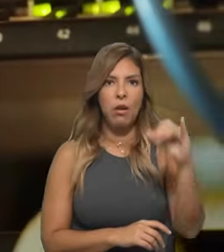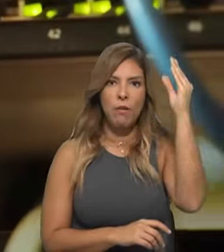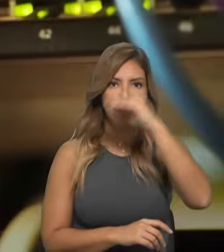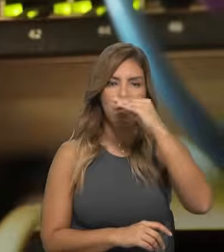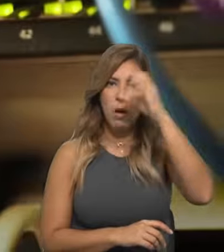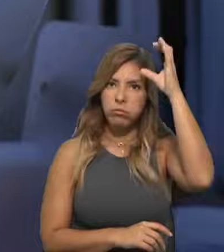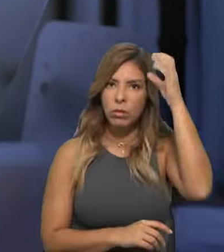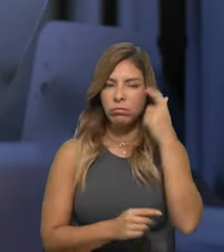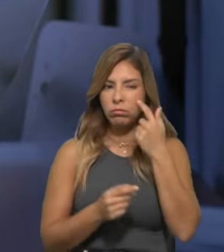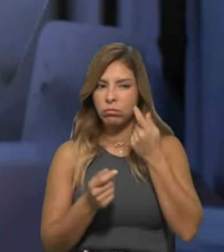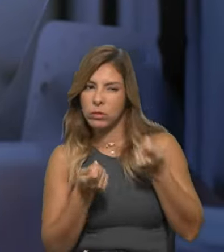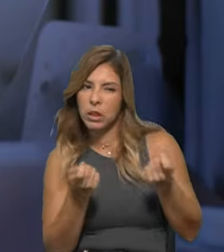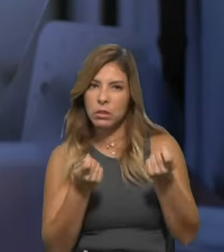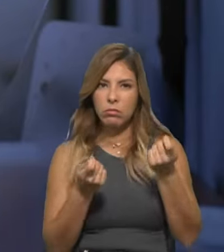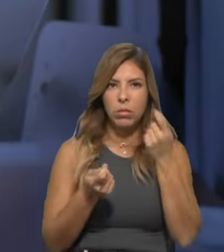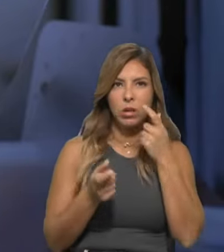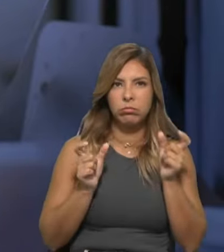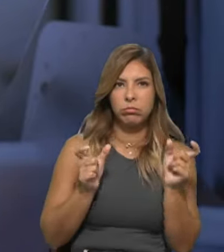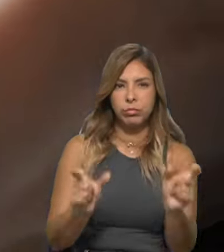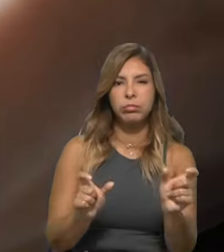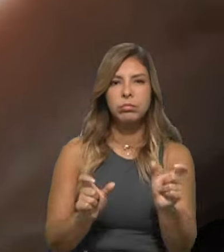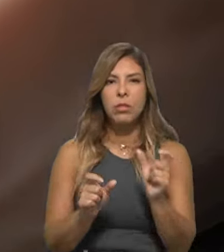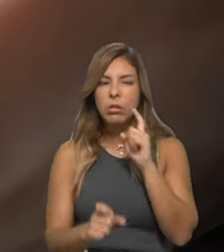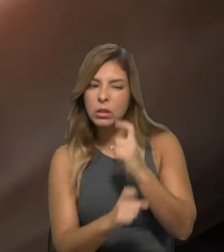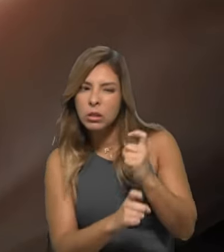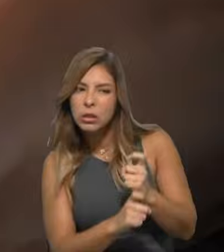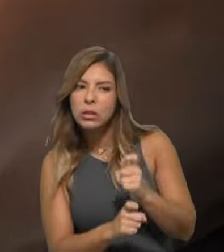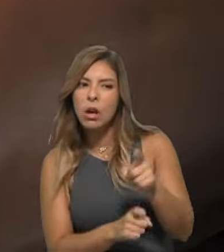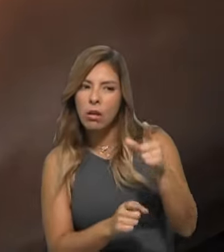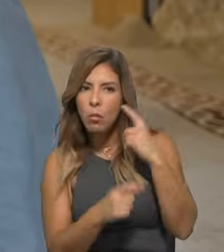monitorizar conteúdo religioso online.